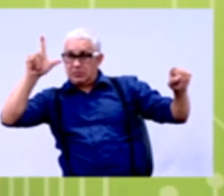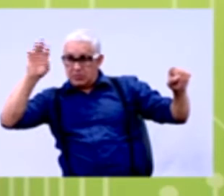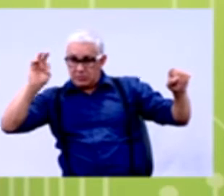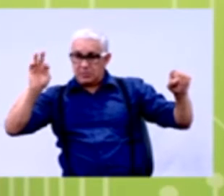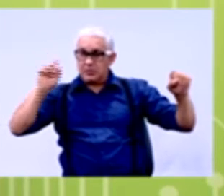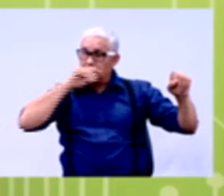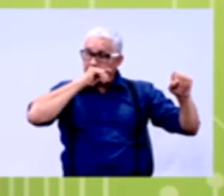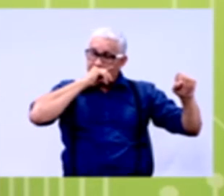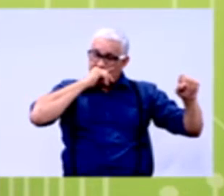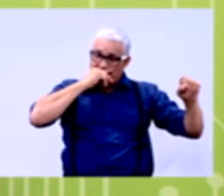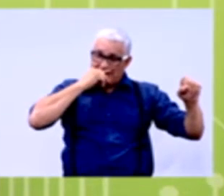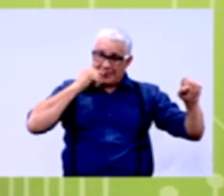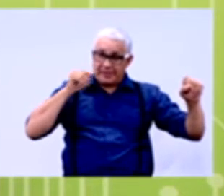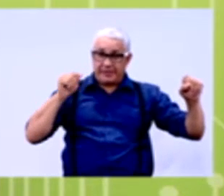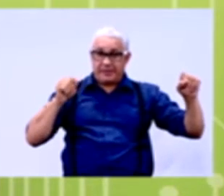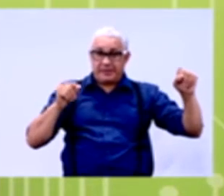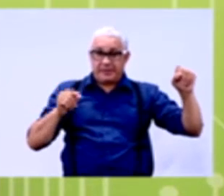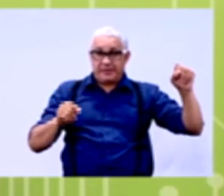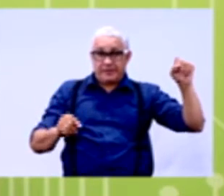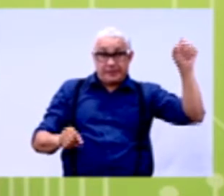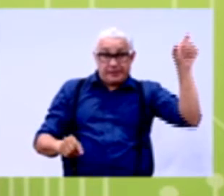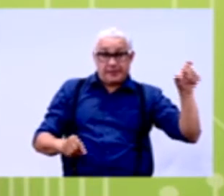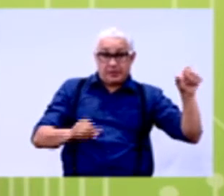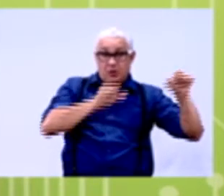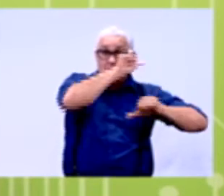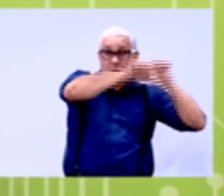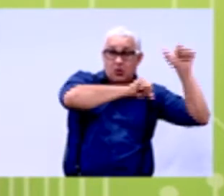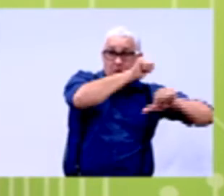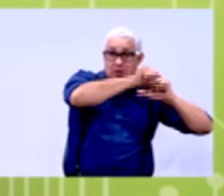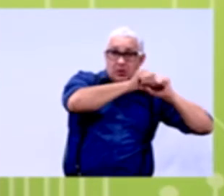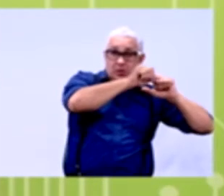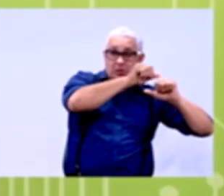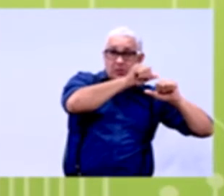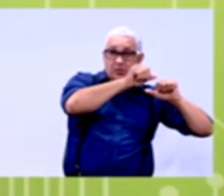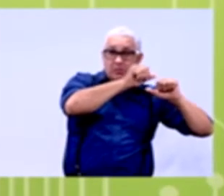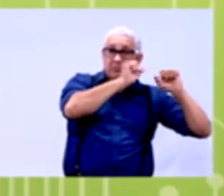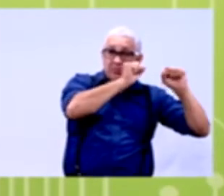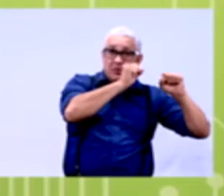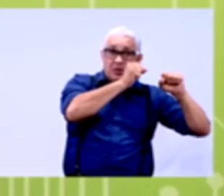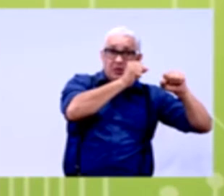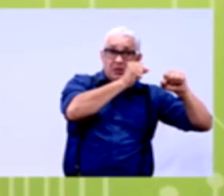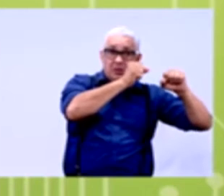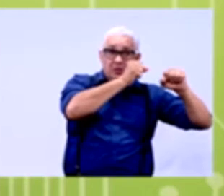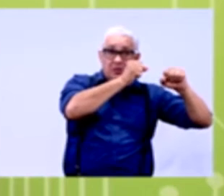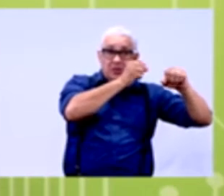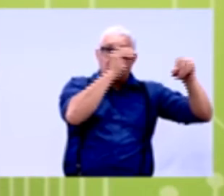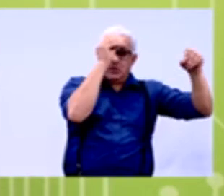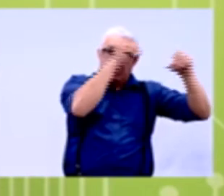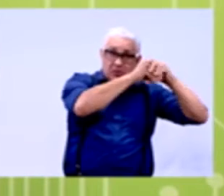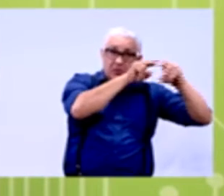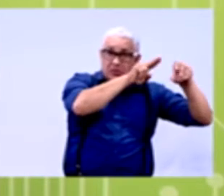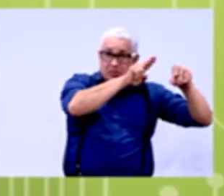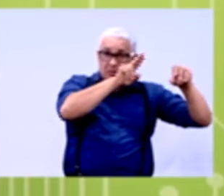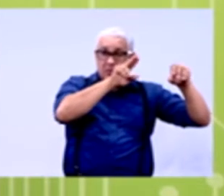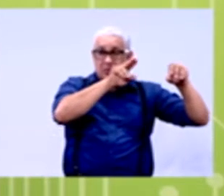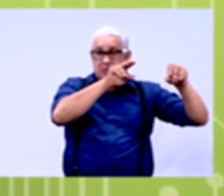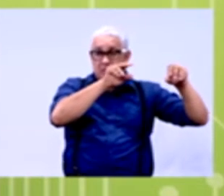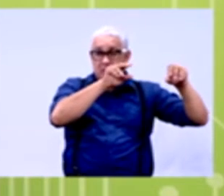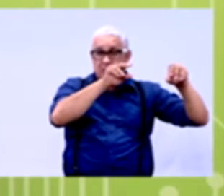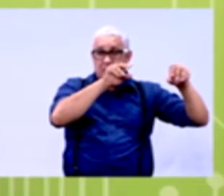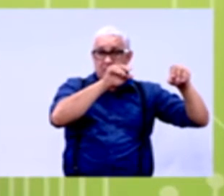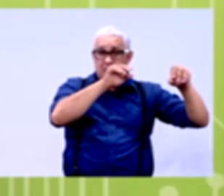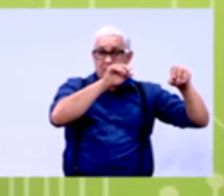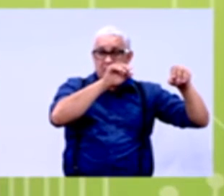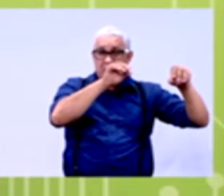estado da informação que está armazenada. Pode ser através de uma inclusão de uma nova informação, de alteração de uma